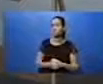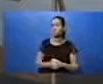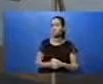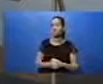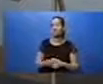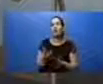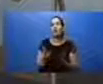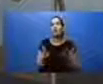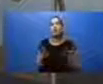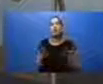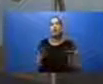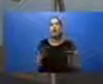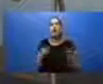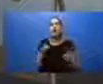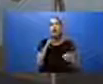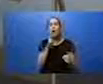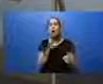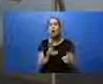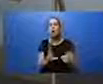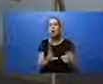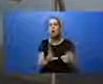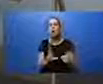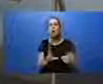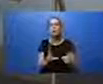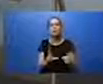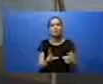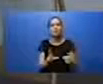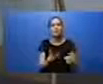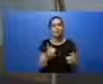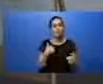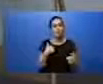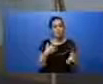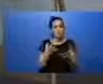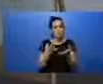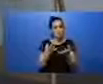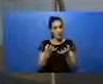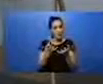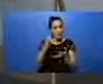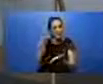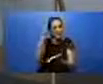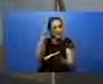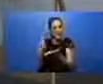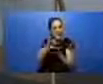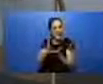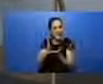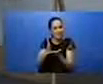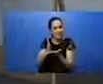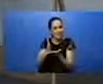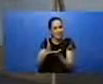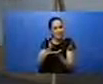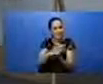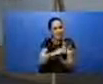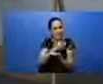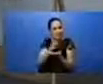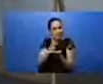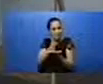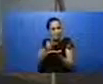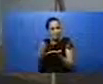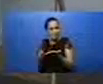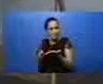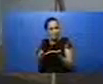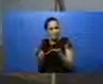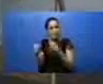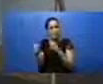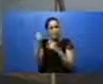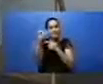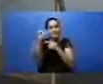Qual foi o nosso resultado? Eu quero metade da fração que eu tinha.